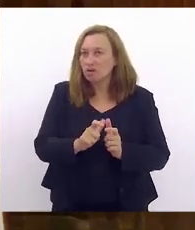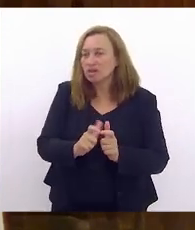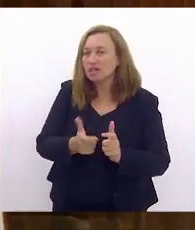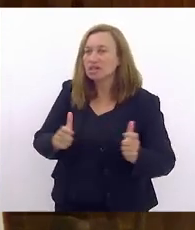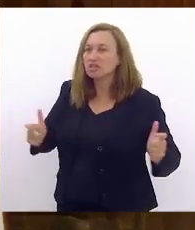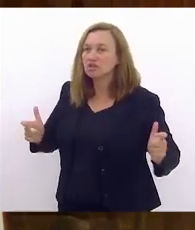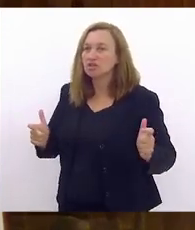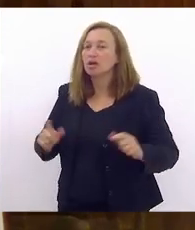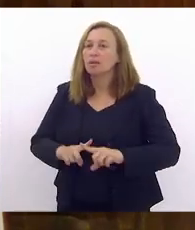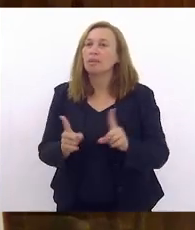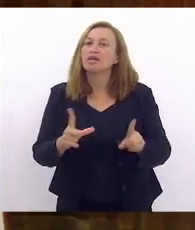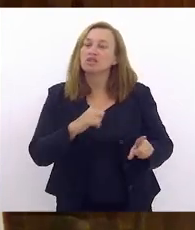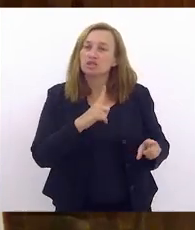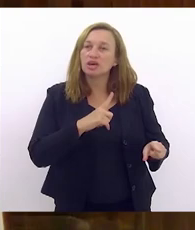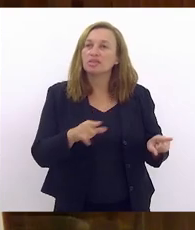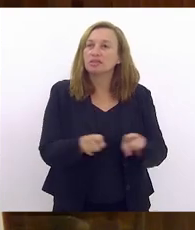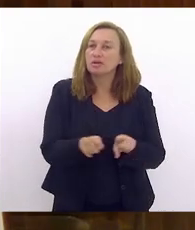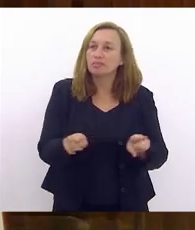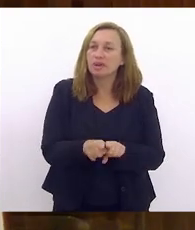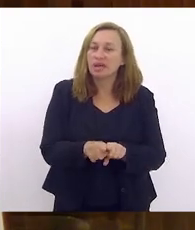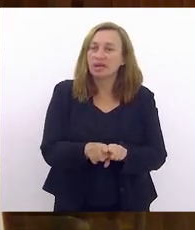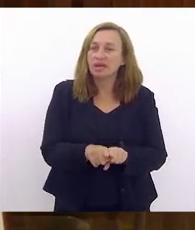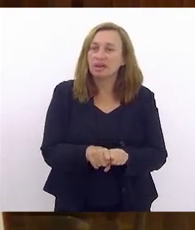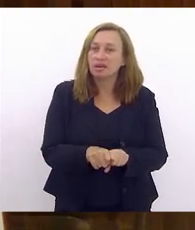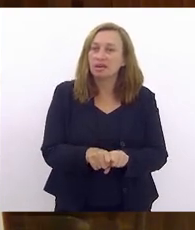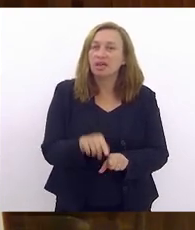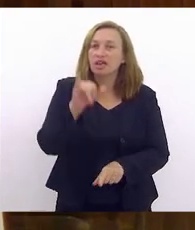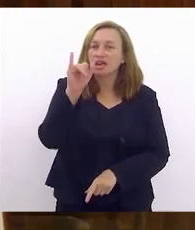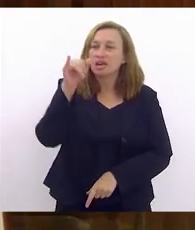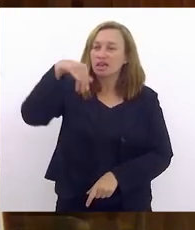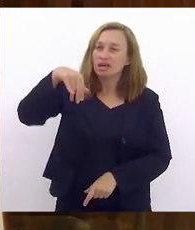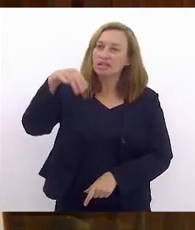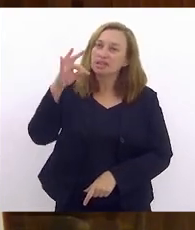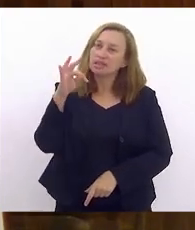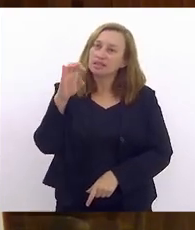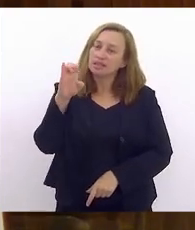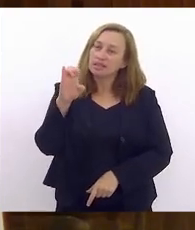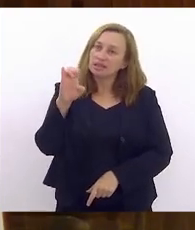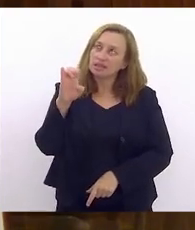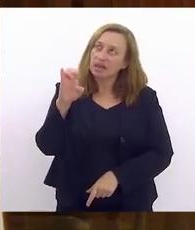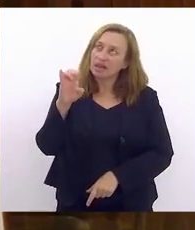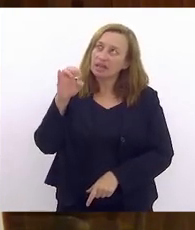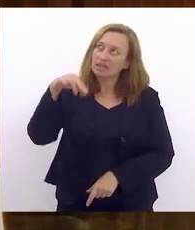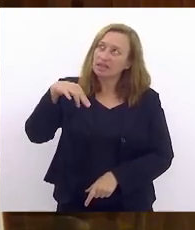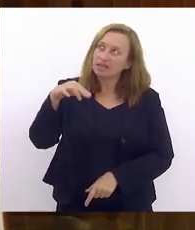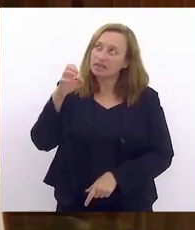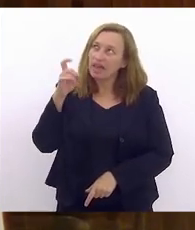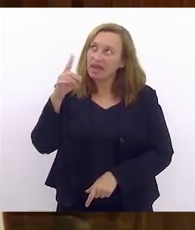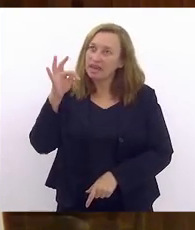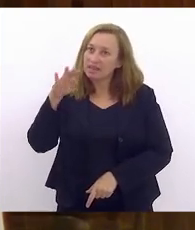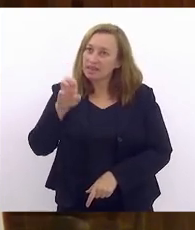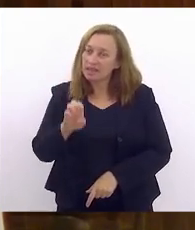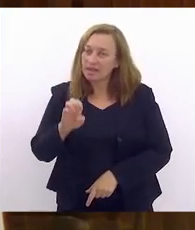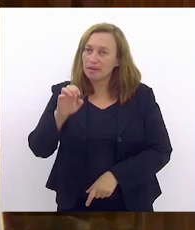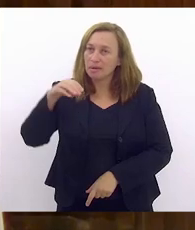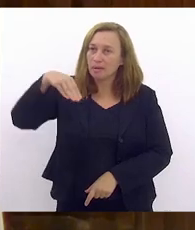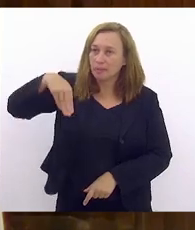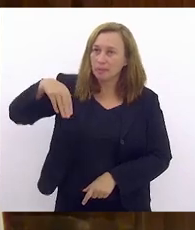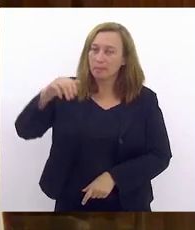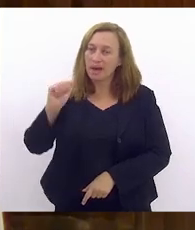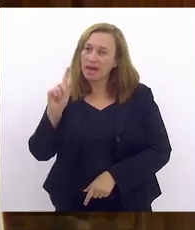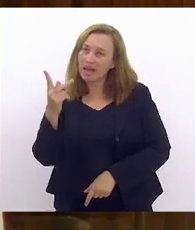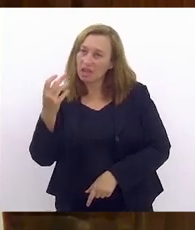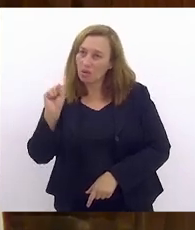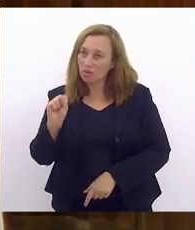eu assistia de casa, ouvia falar, mas nunca tinha presenciado. Quando botei o pé na Intendente Magalhães,